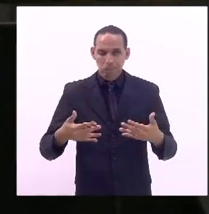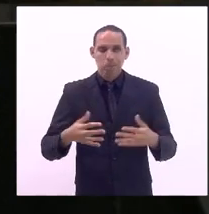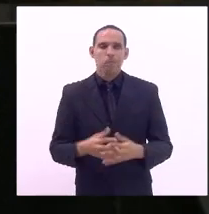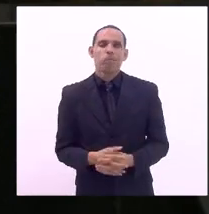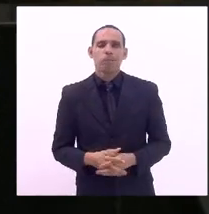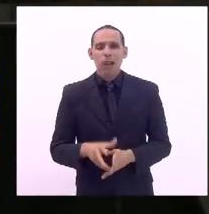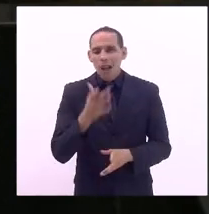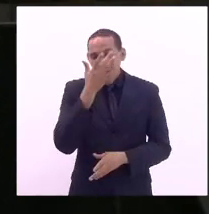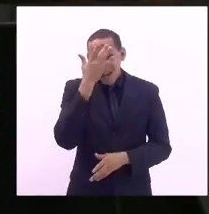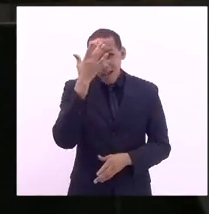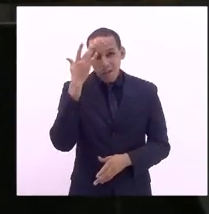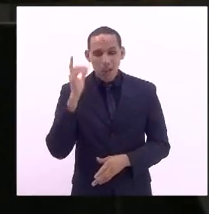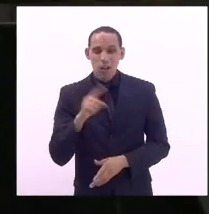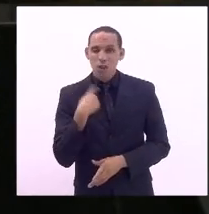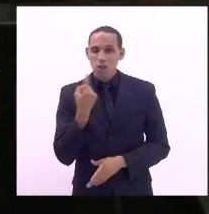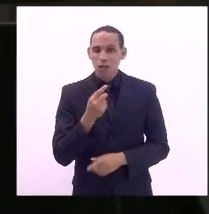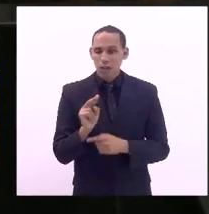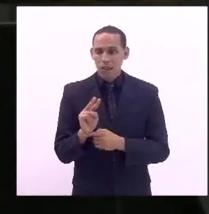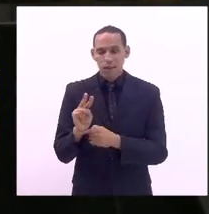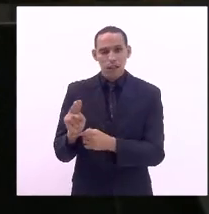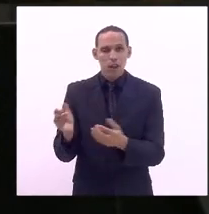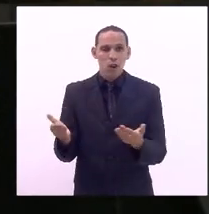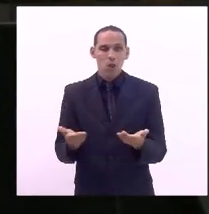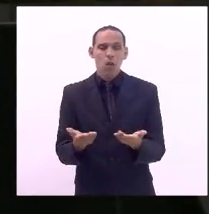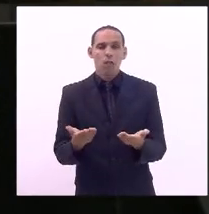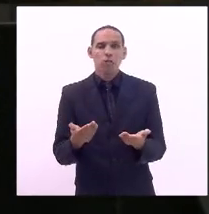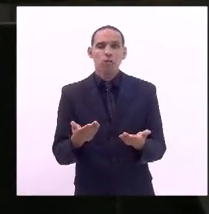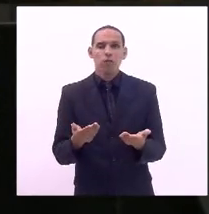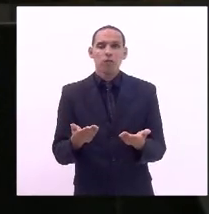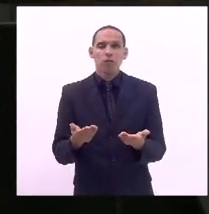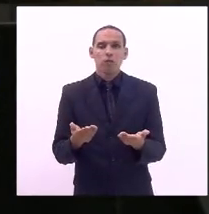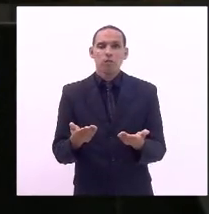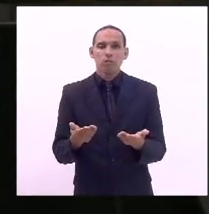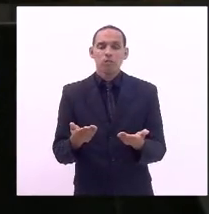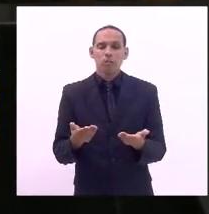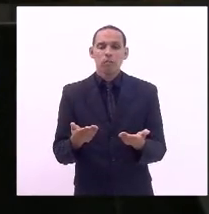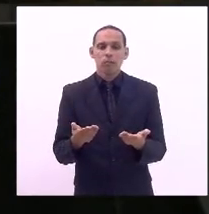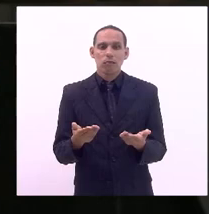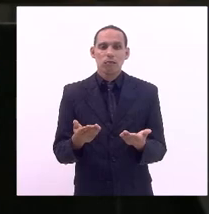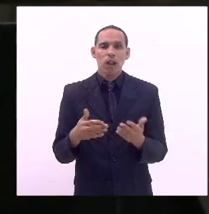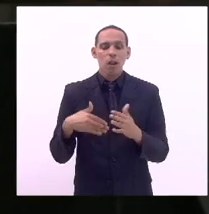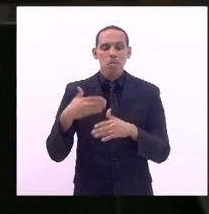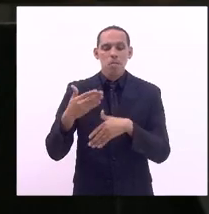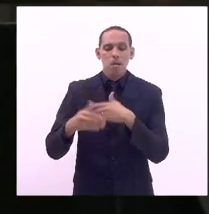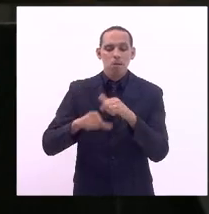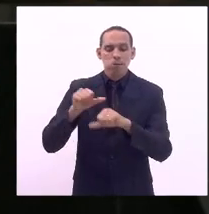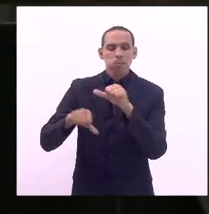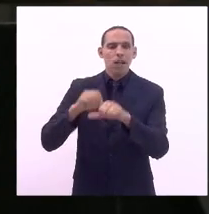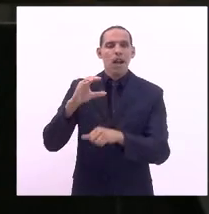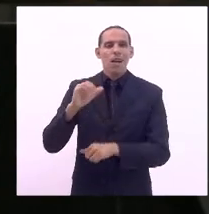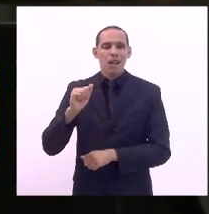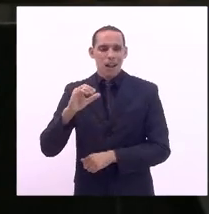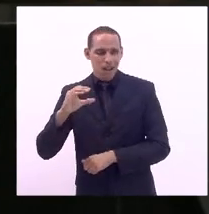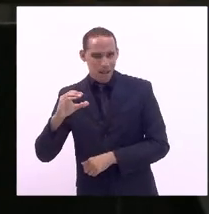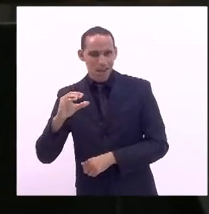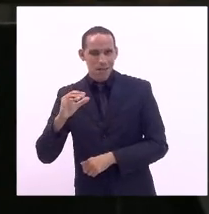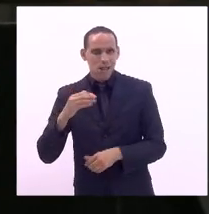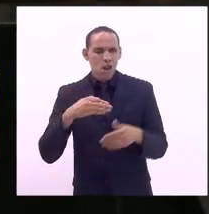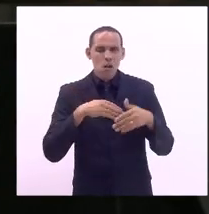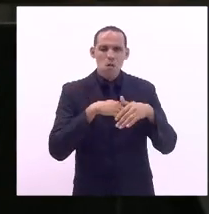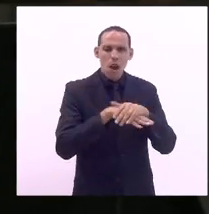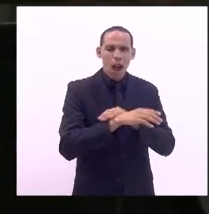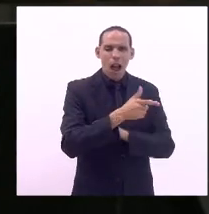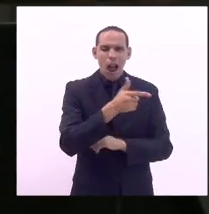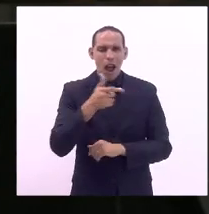As pessoas a qual nós estamos aqui defendendo hoje, para chegar ao nível de SECAC, caçador, colecionador ou coisa